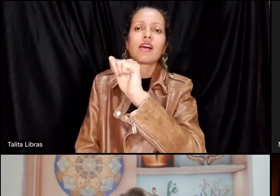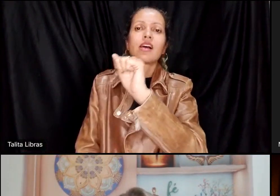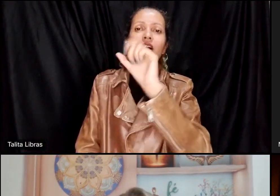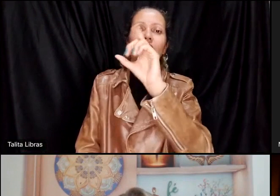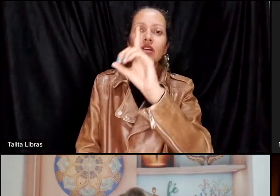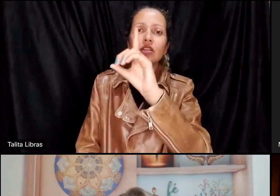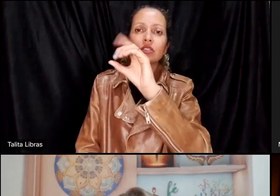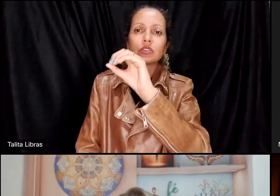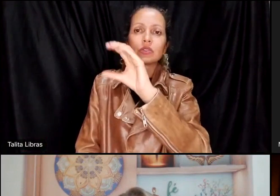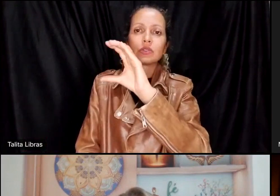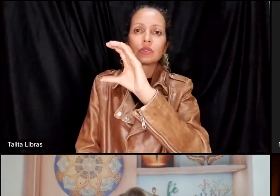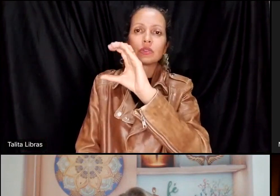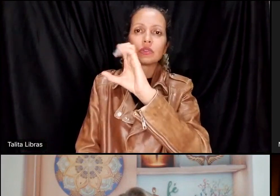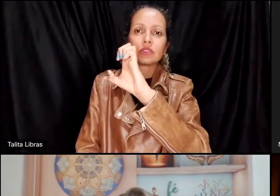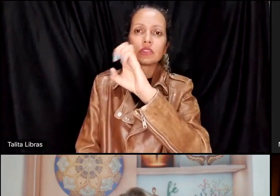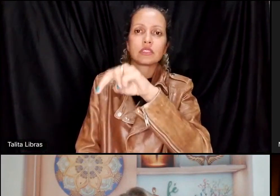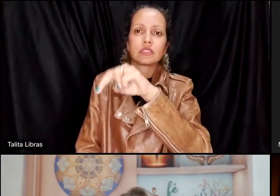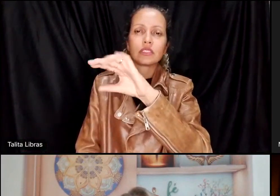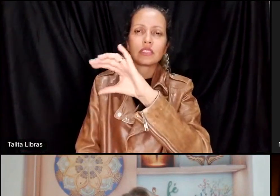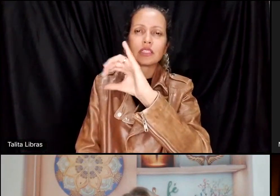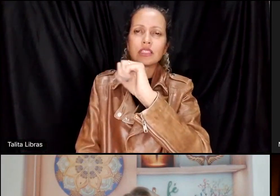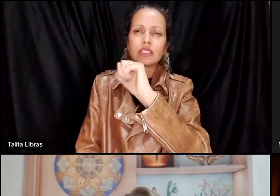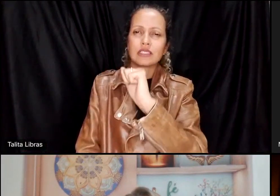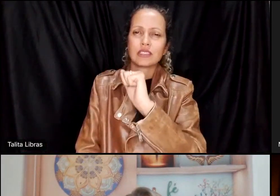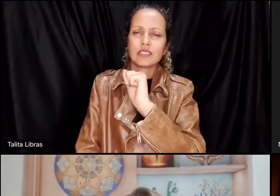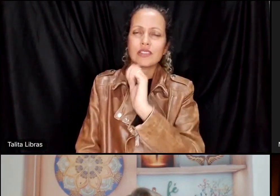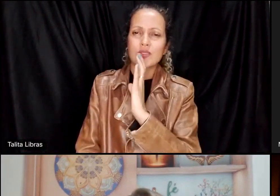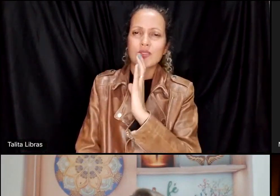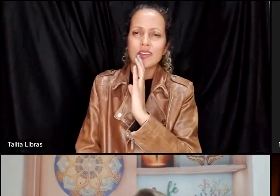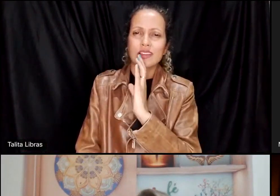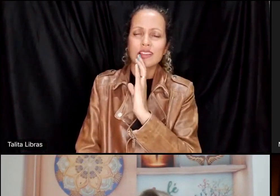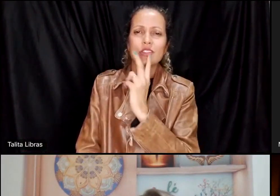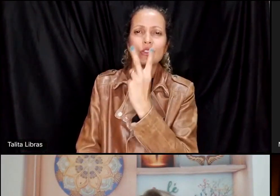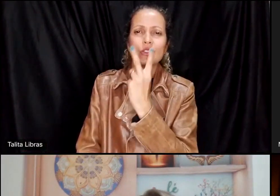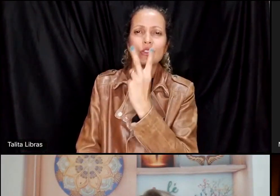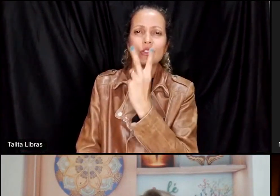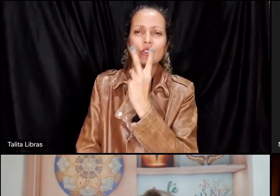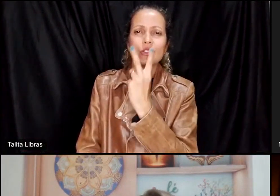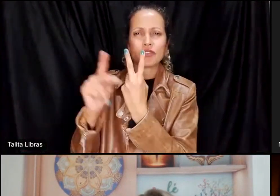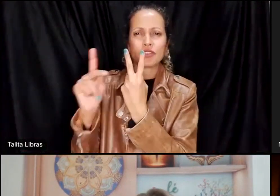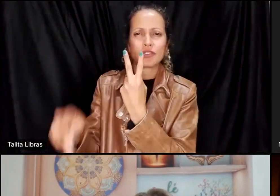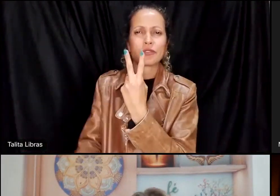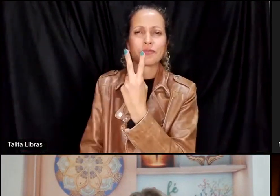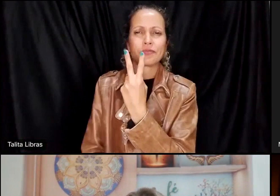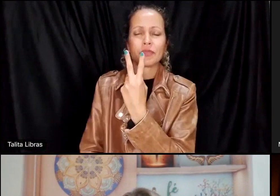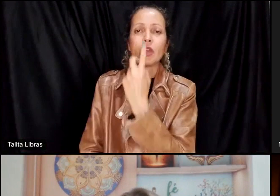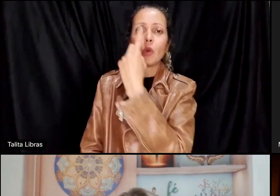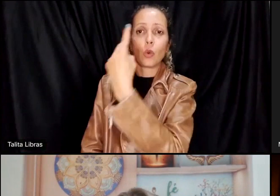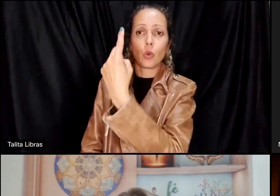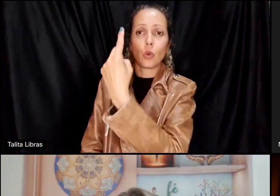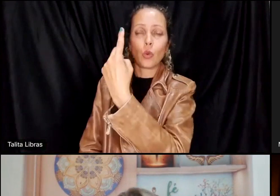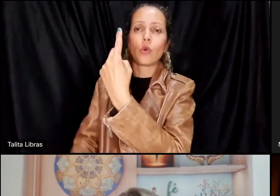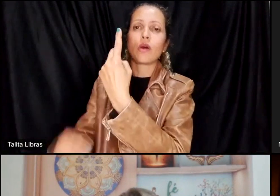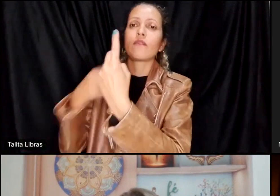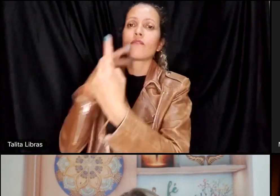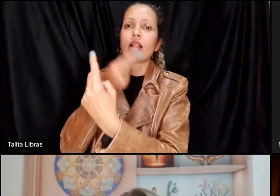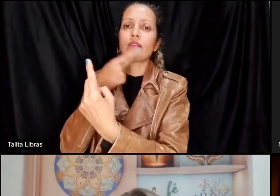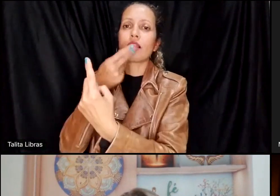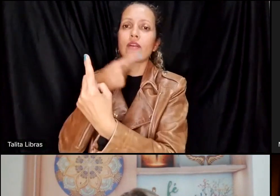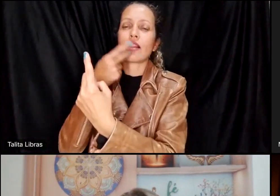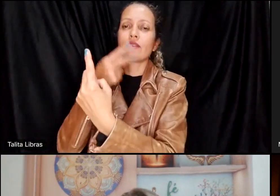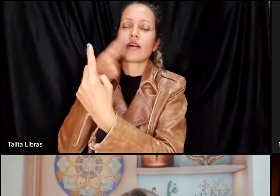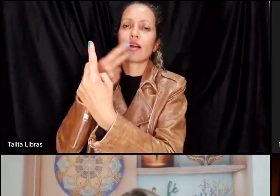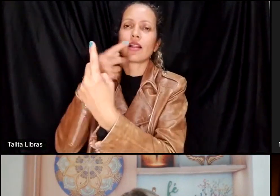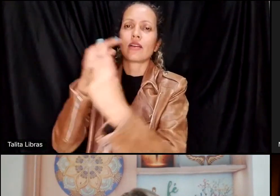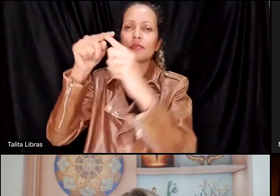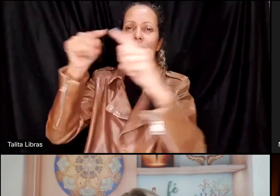e um professor no fundo da sala com a criança surda, duas línguas no mesmo espaço.